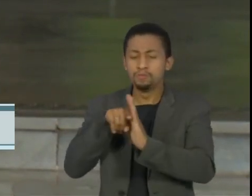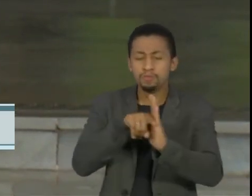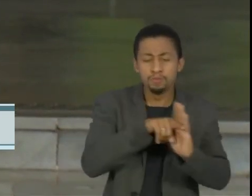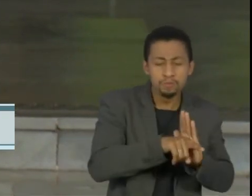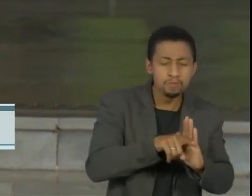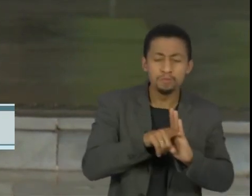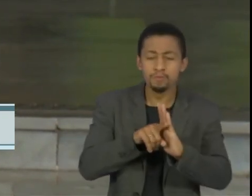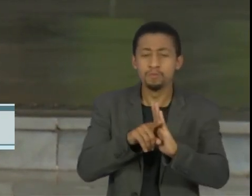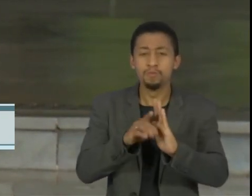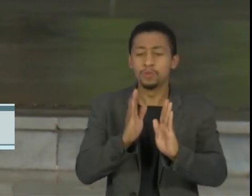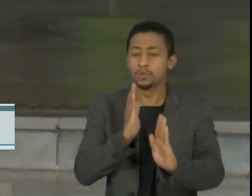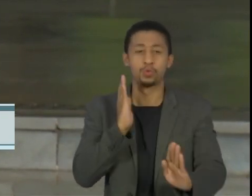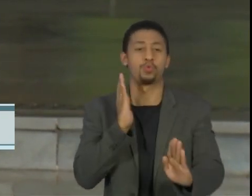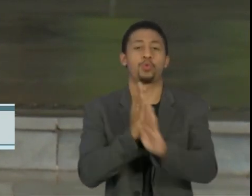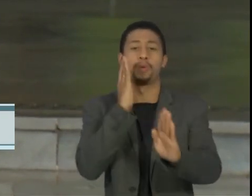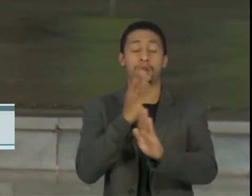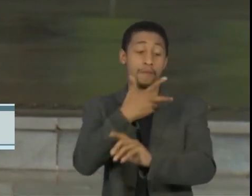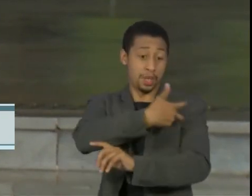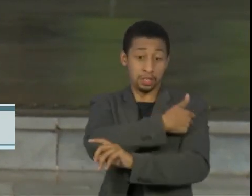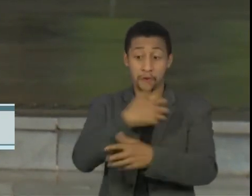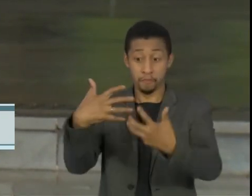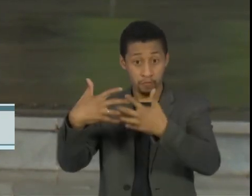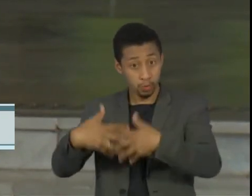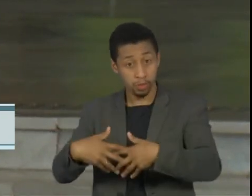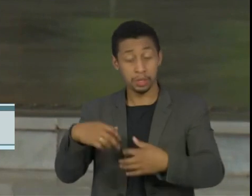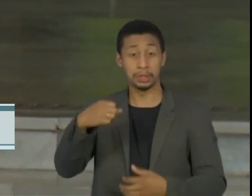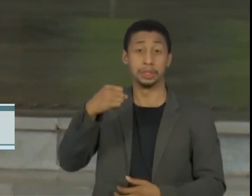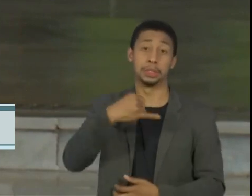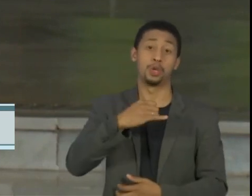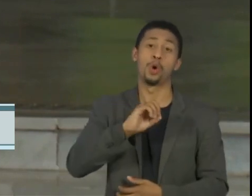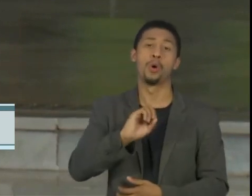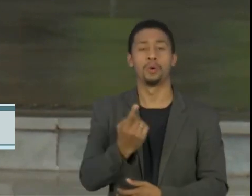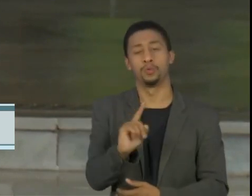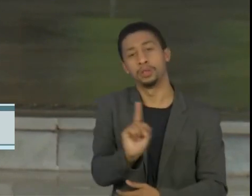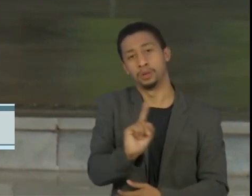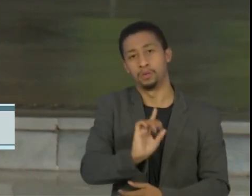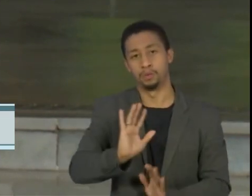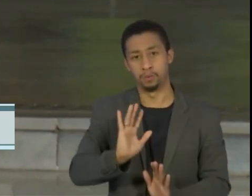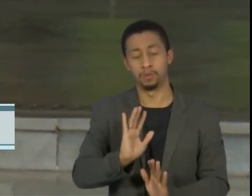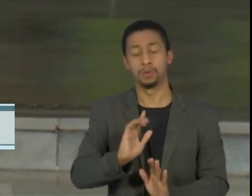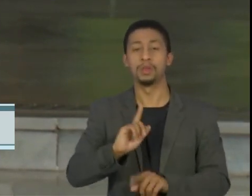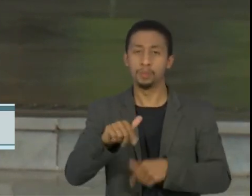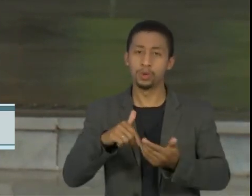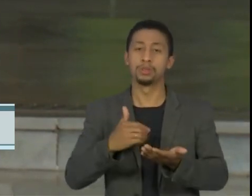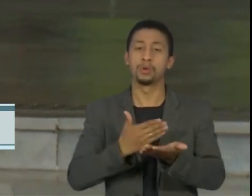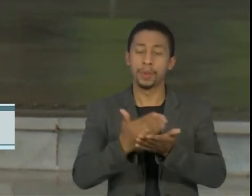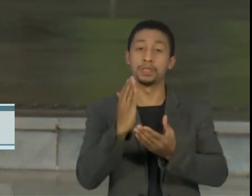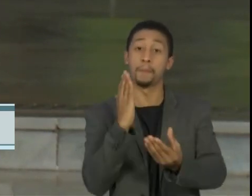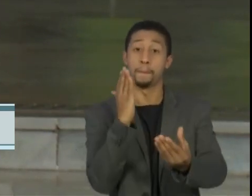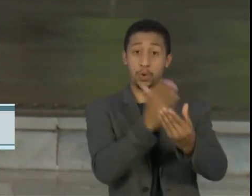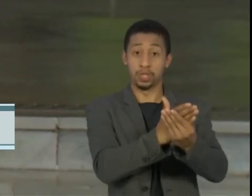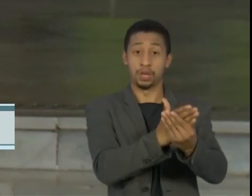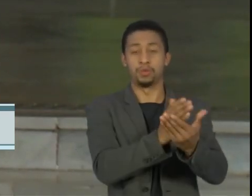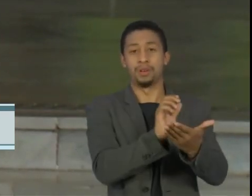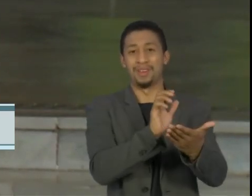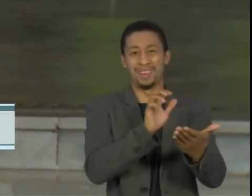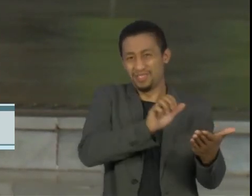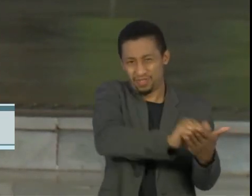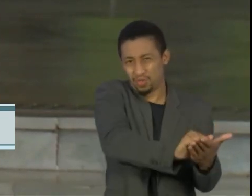que mostra a eficiência da vacina. A partir daí, nós já podemos entrar com o processo de registro. Isso pode acontecer